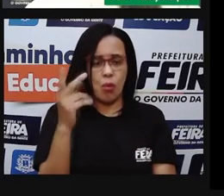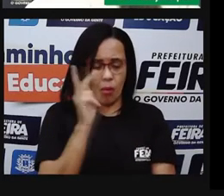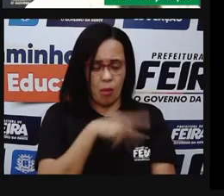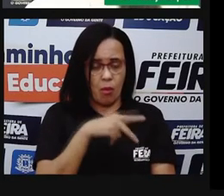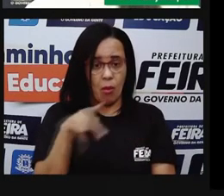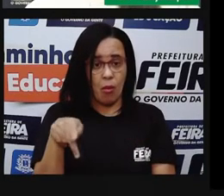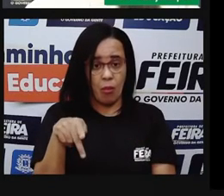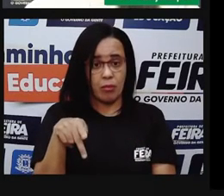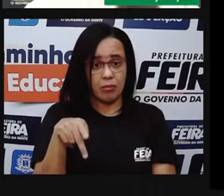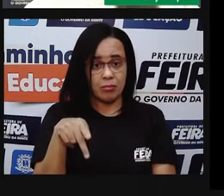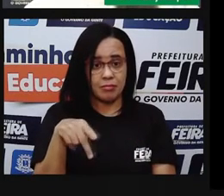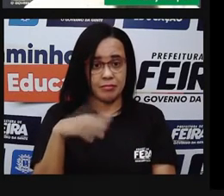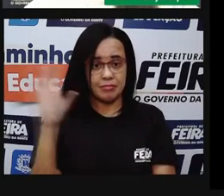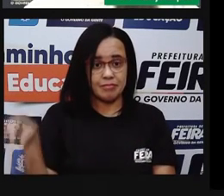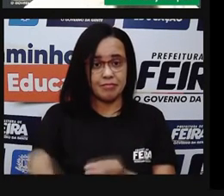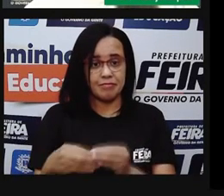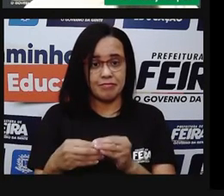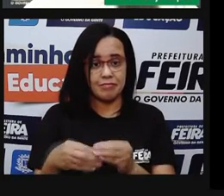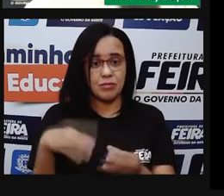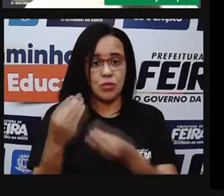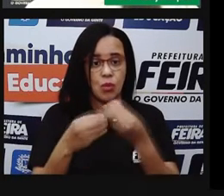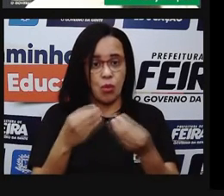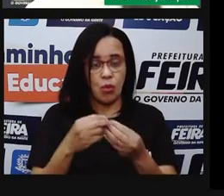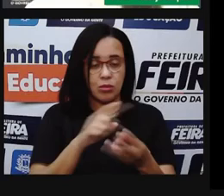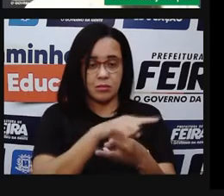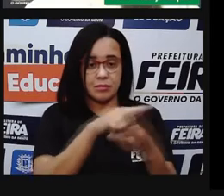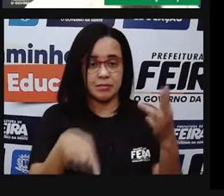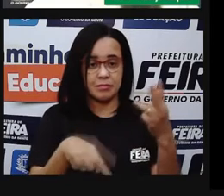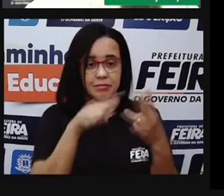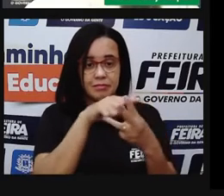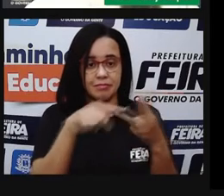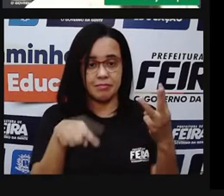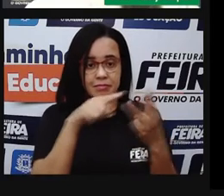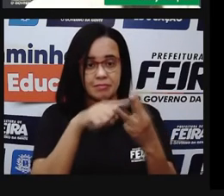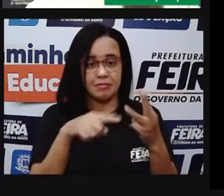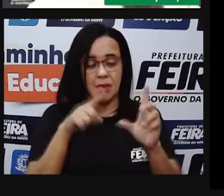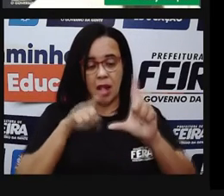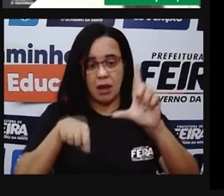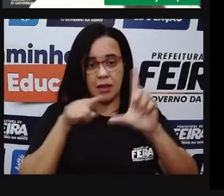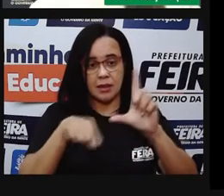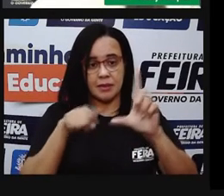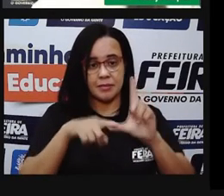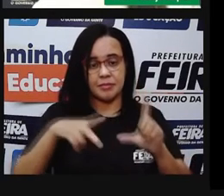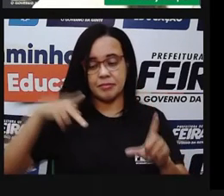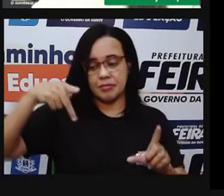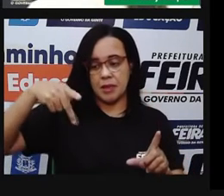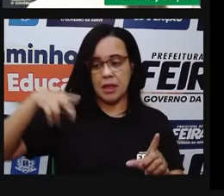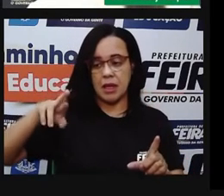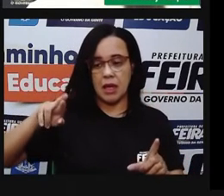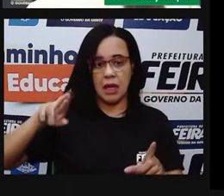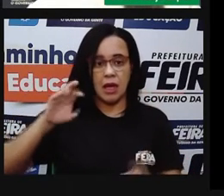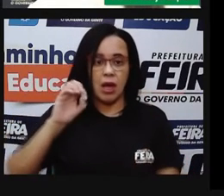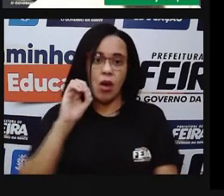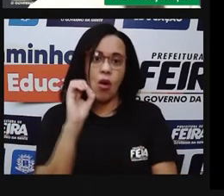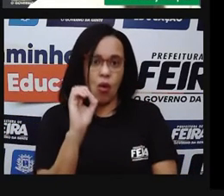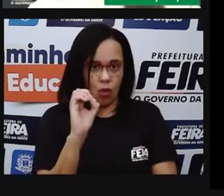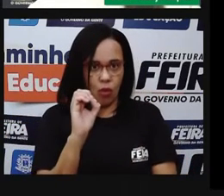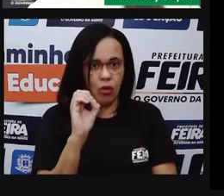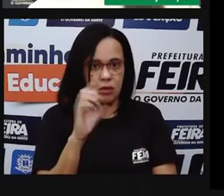gente compõe essa sílaba com três letras, olha. Pró, perreó,